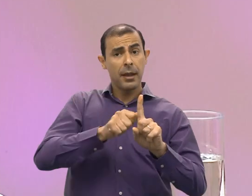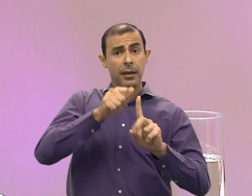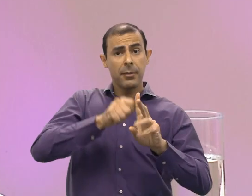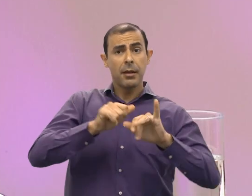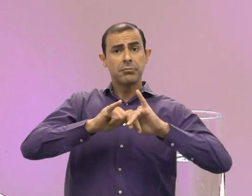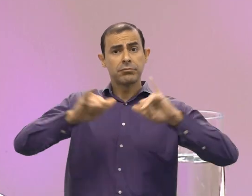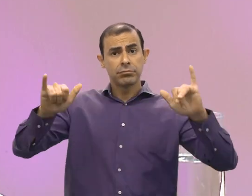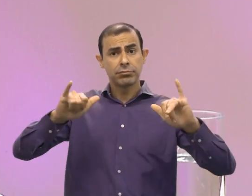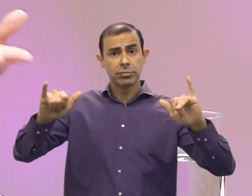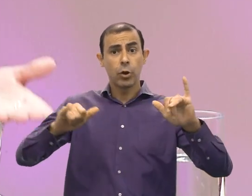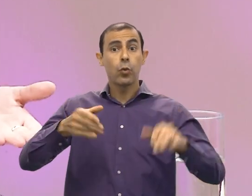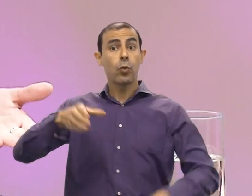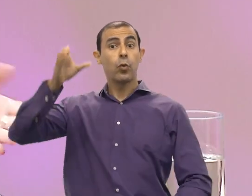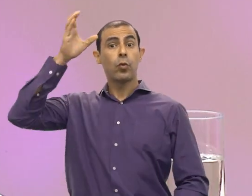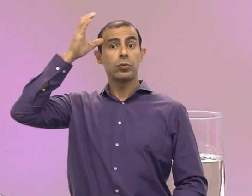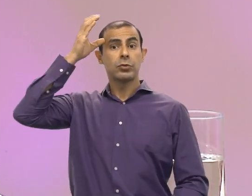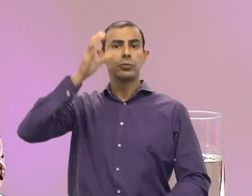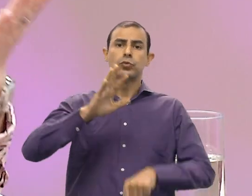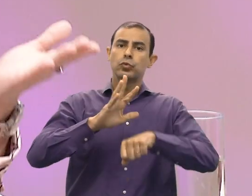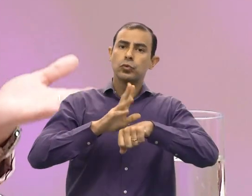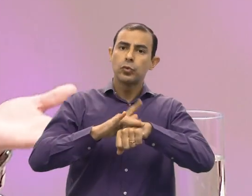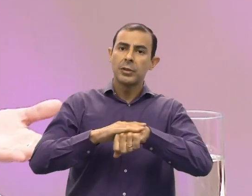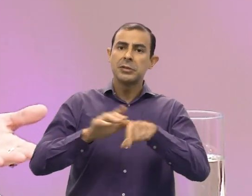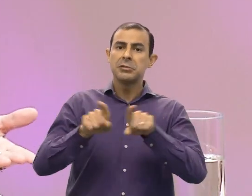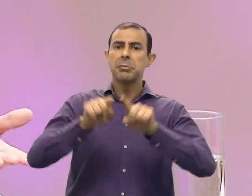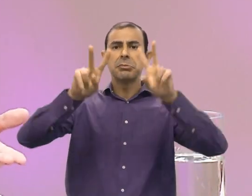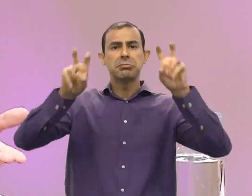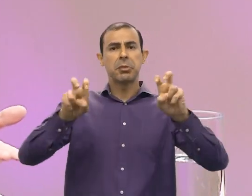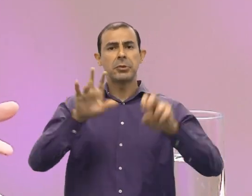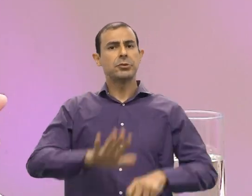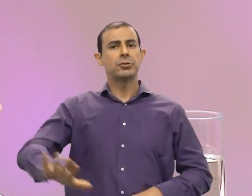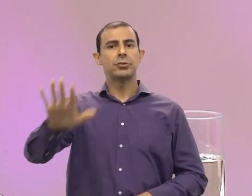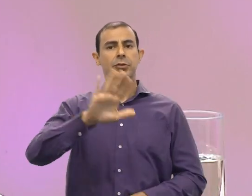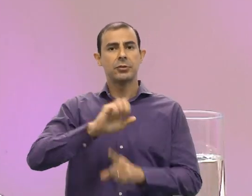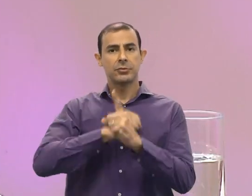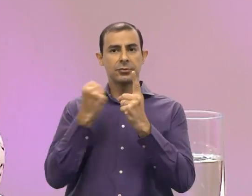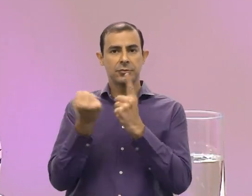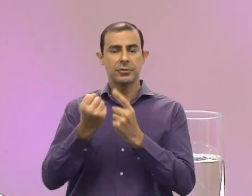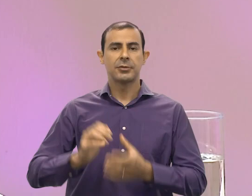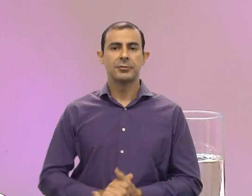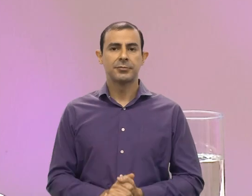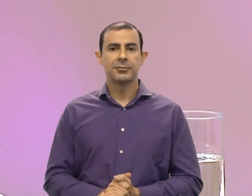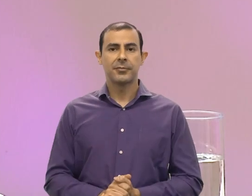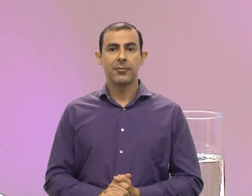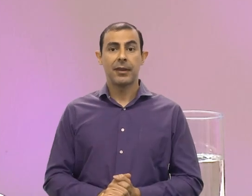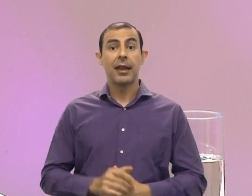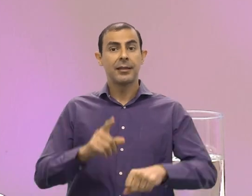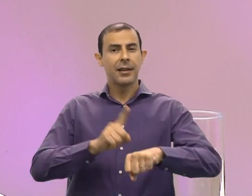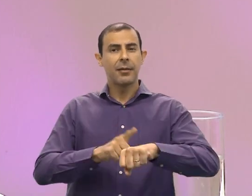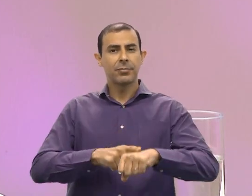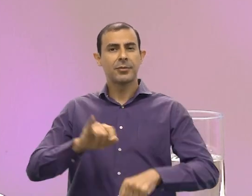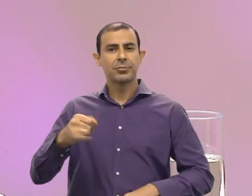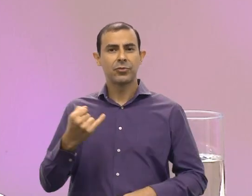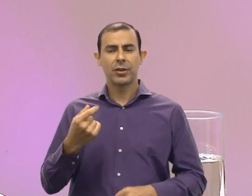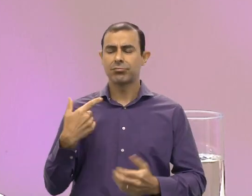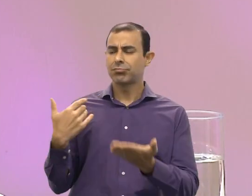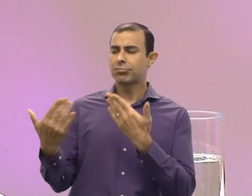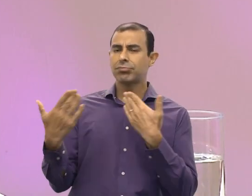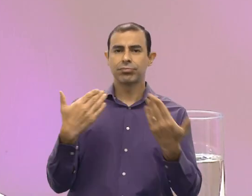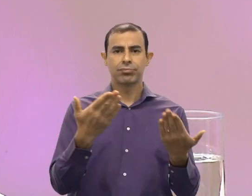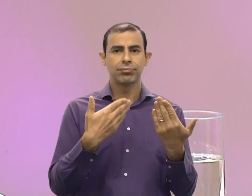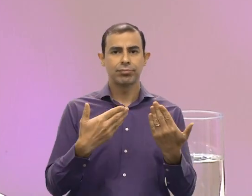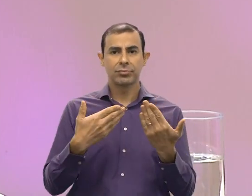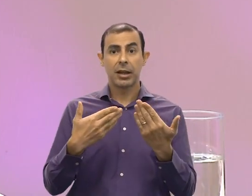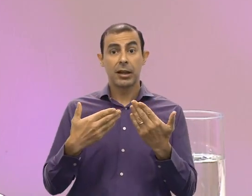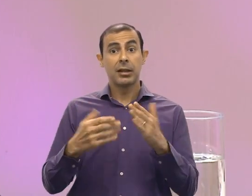mensais de conscientização de doenças e temas da sociedade em geral. Vamos tirar esse tempo para trocar